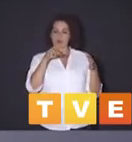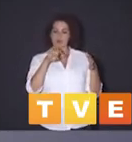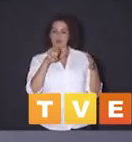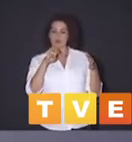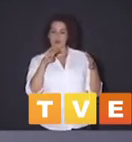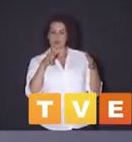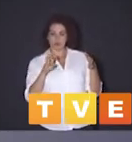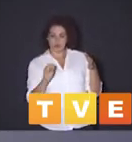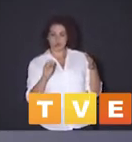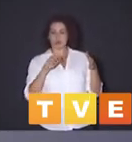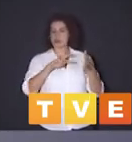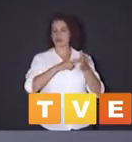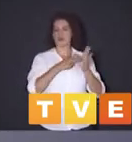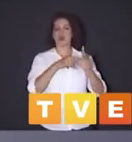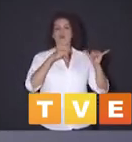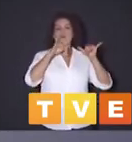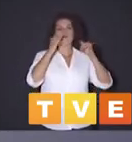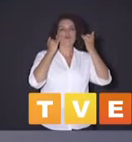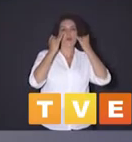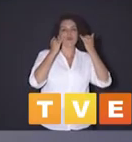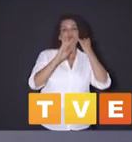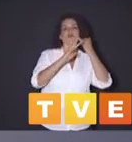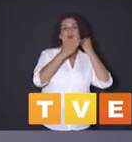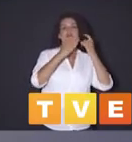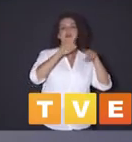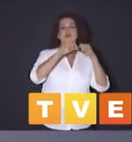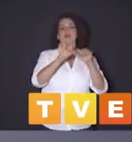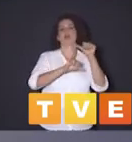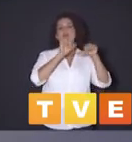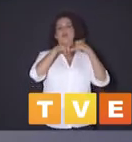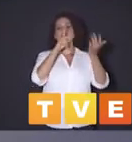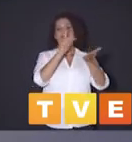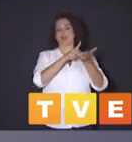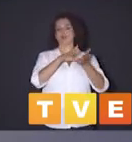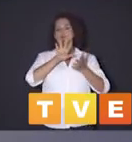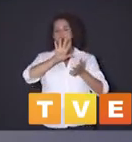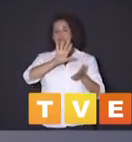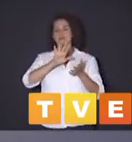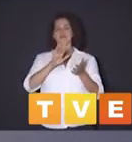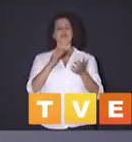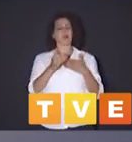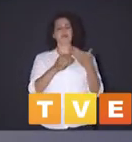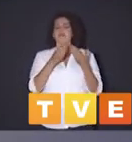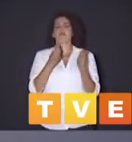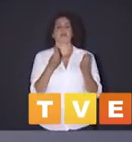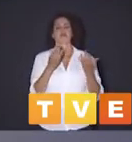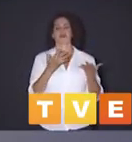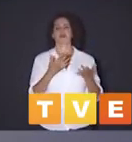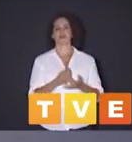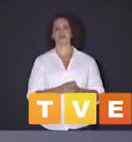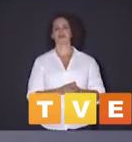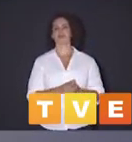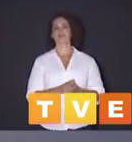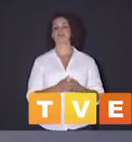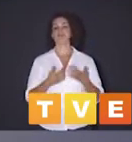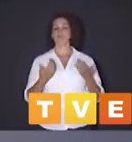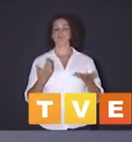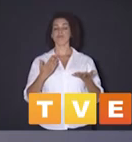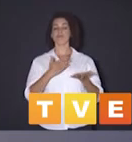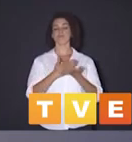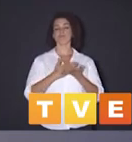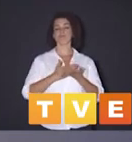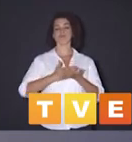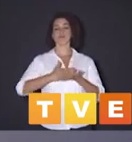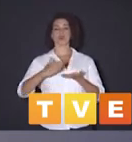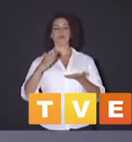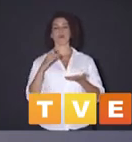divulgadas em que se torna verdade que o processo é esse é basicamente a gente começa um um